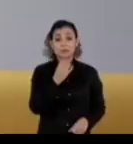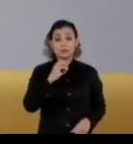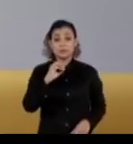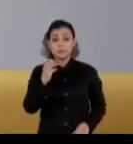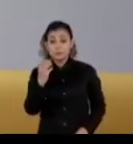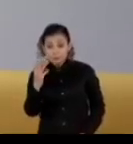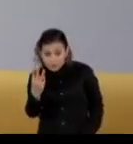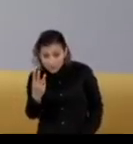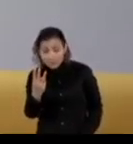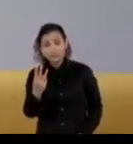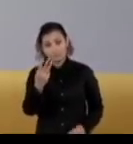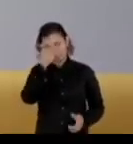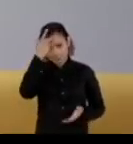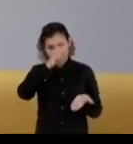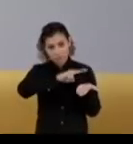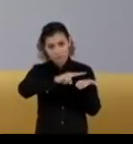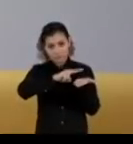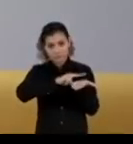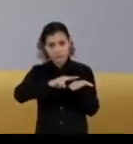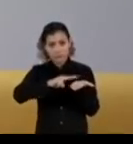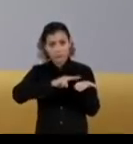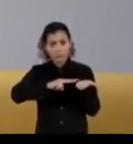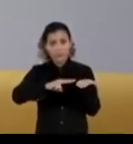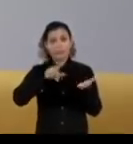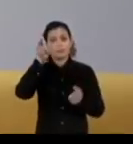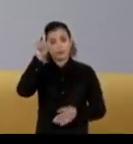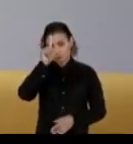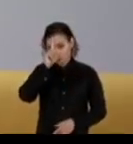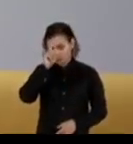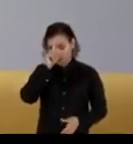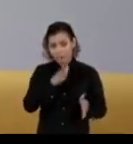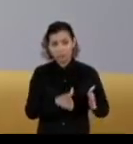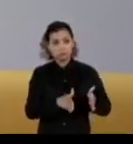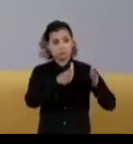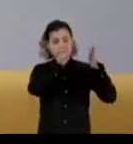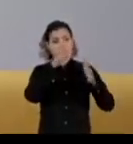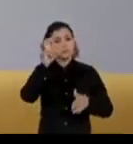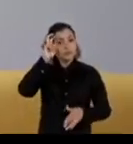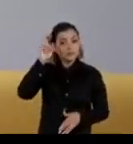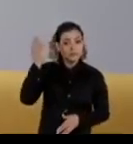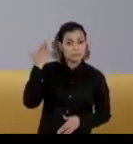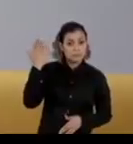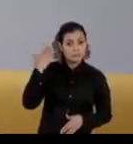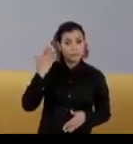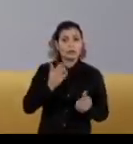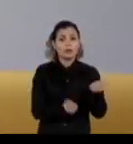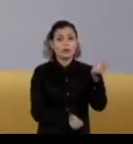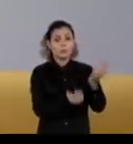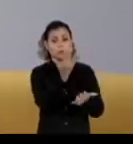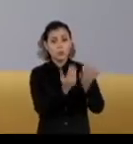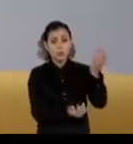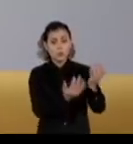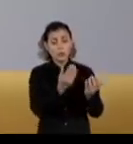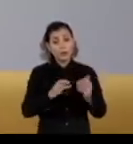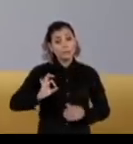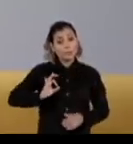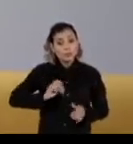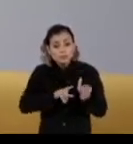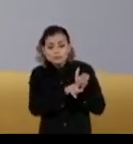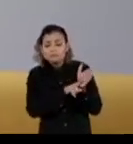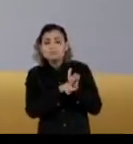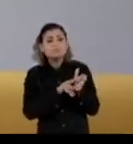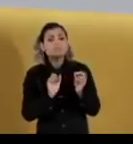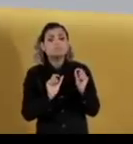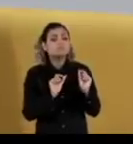pacientes estavam no complexo hospitalar no momento da tragédia na quinta-feira da semana passada. A polícia investiga o